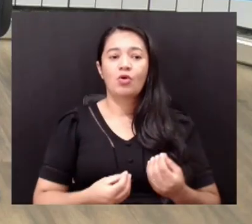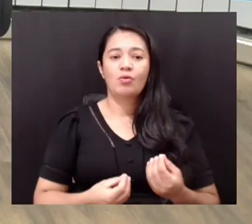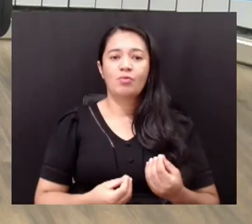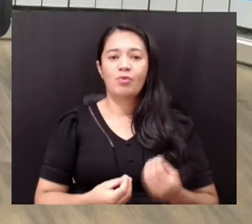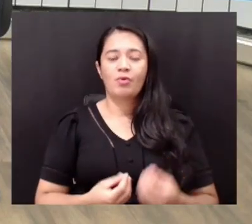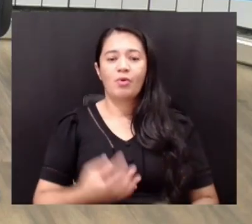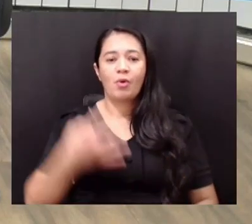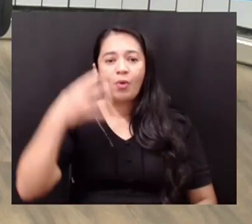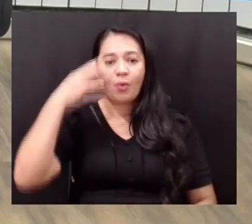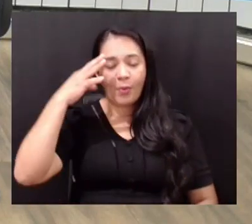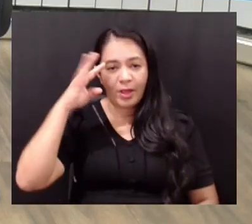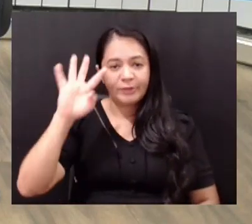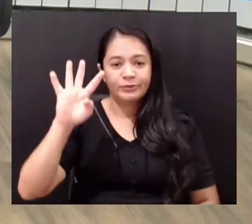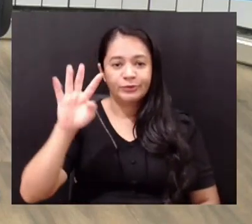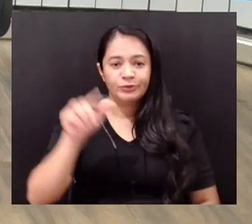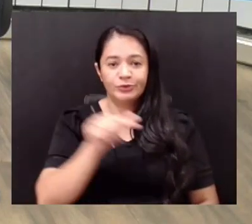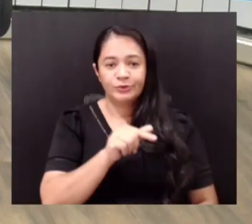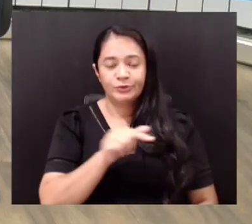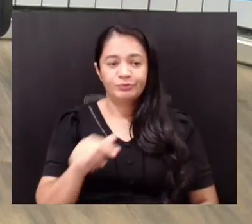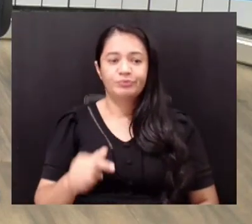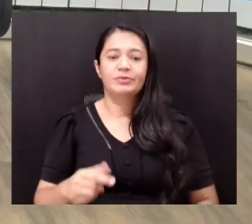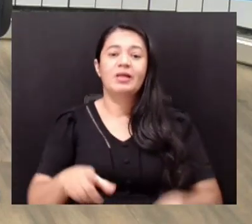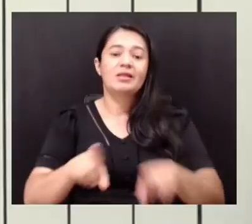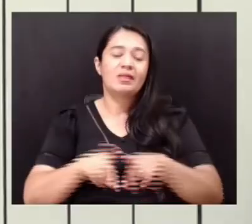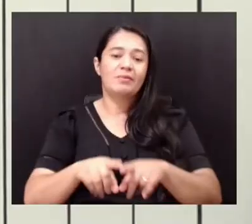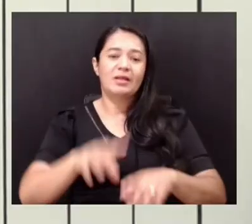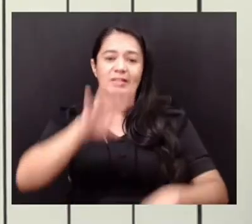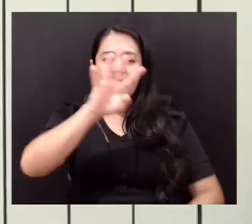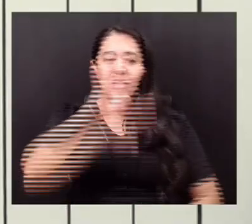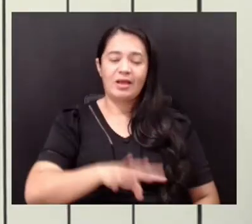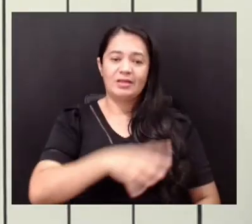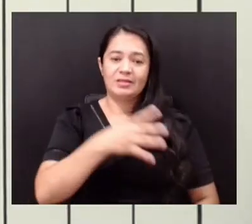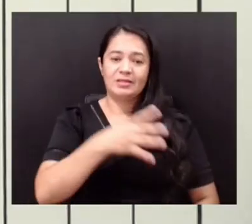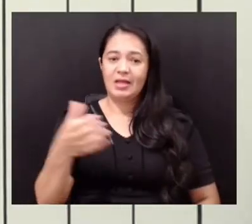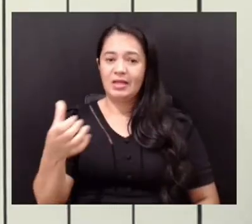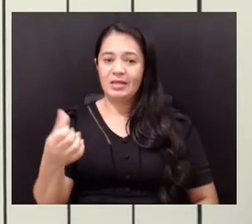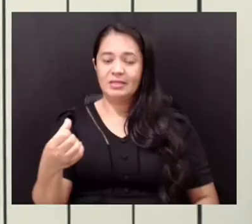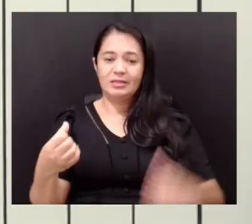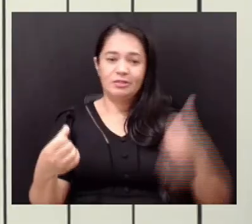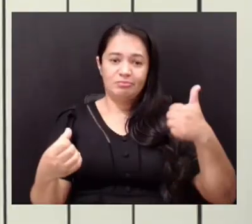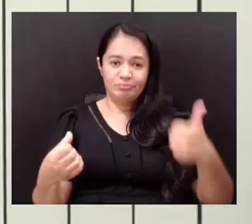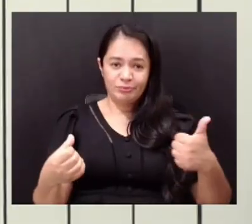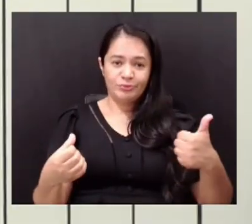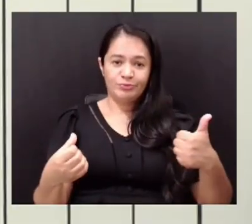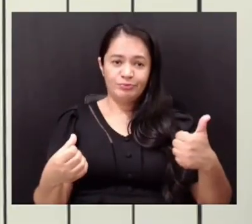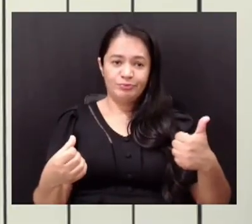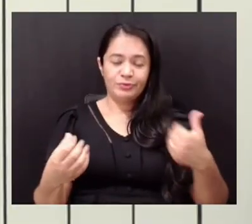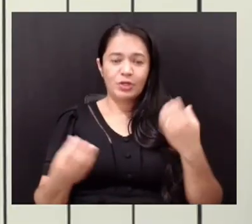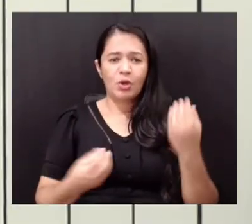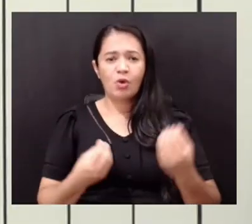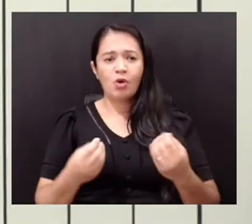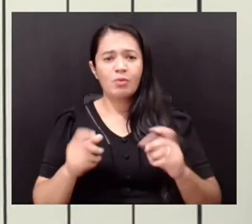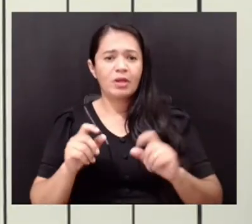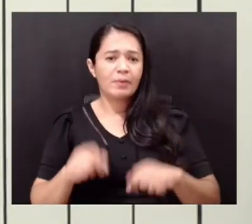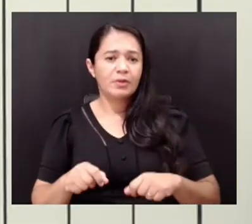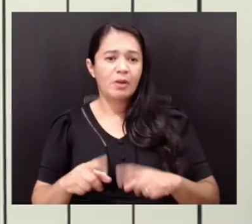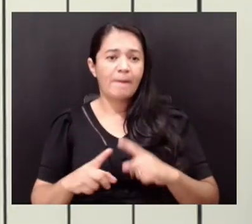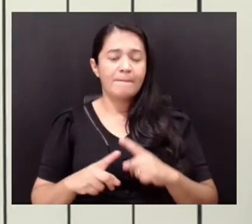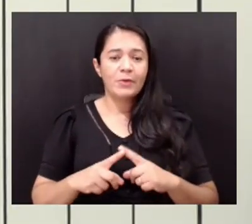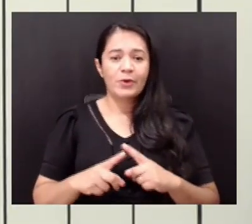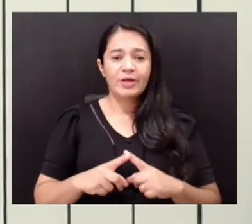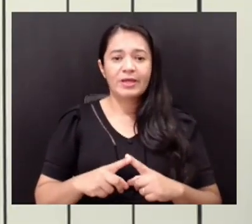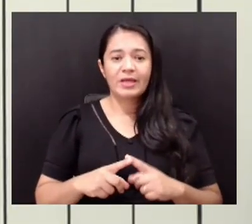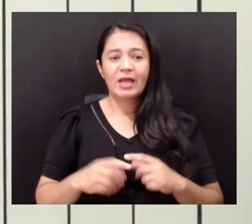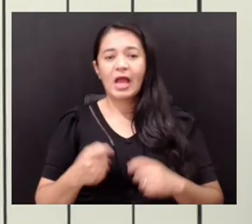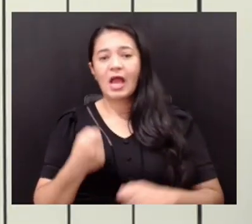a questão do 6x1 também. O que é possível considerar? Porque assim, tem empresas que já têm testado, né? E parece que